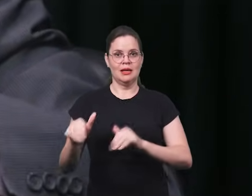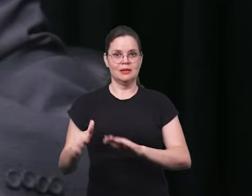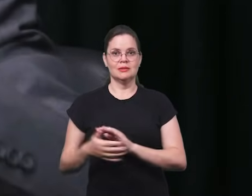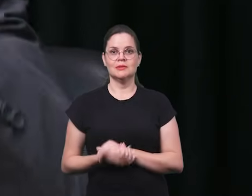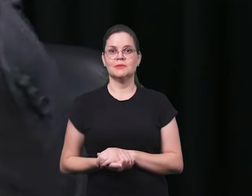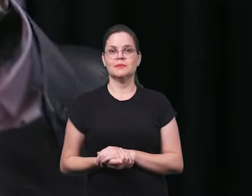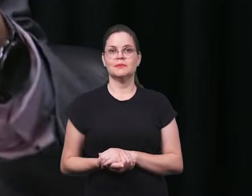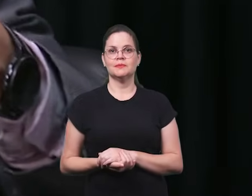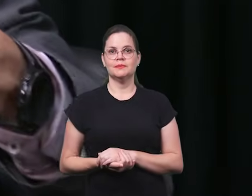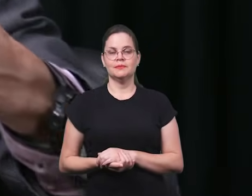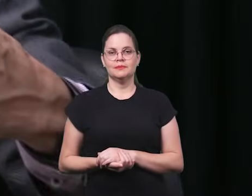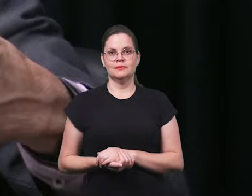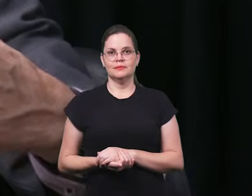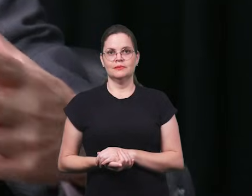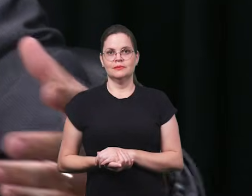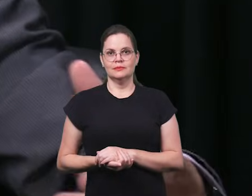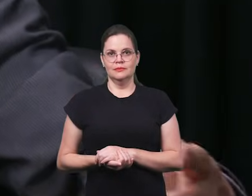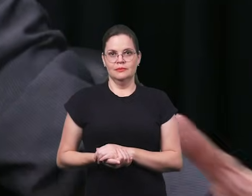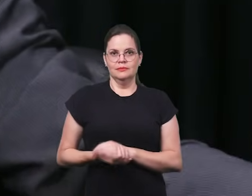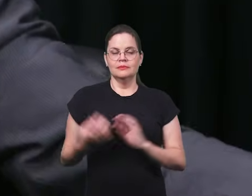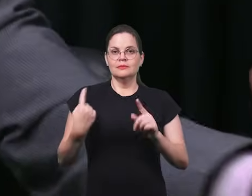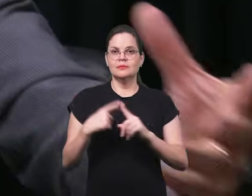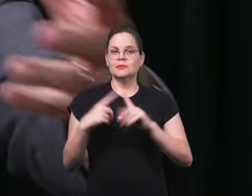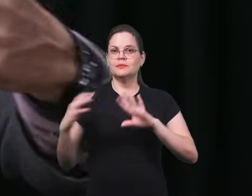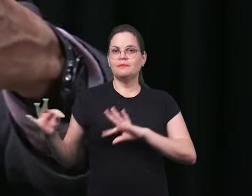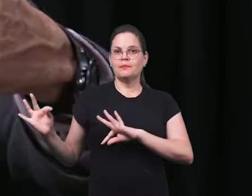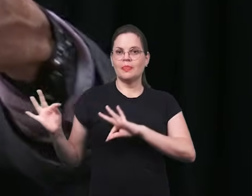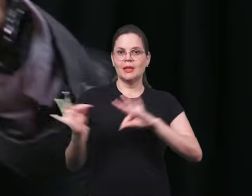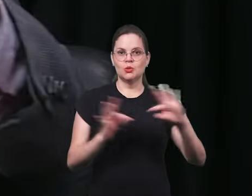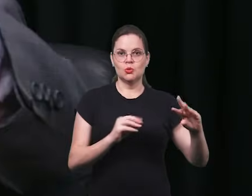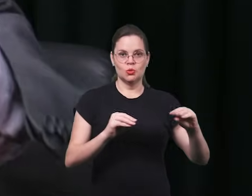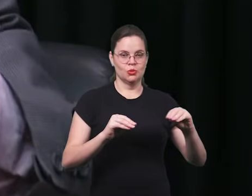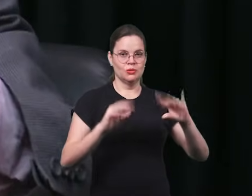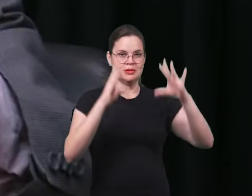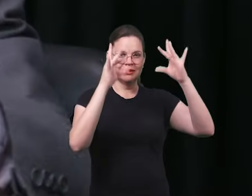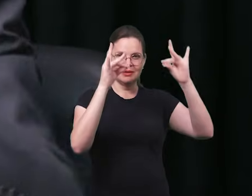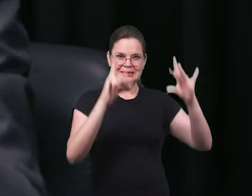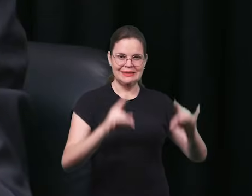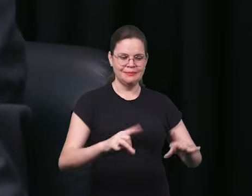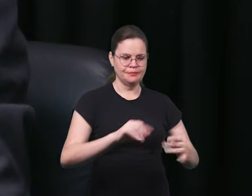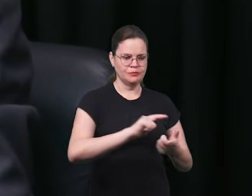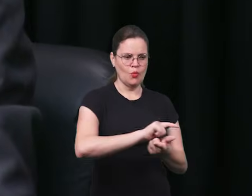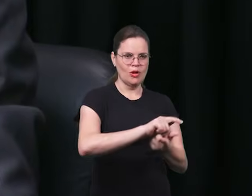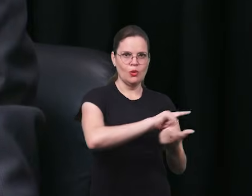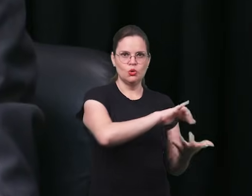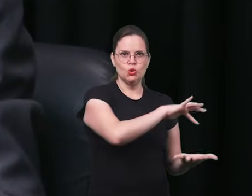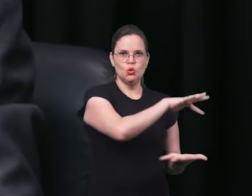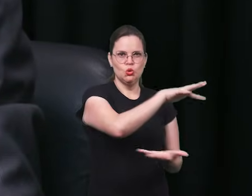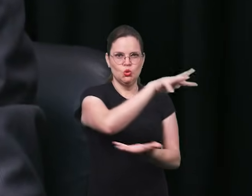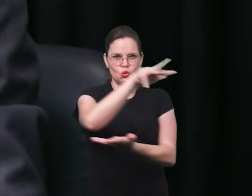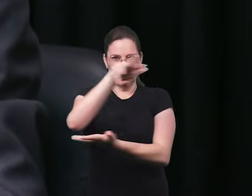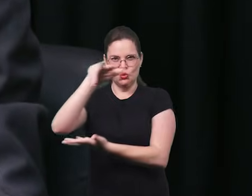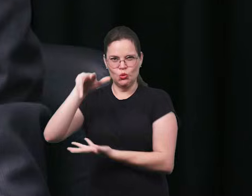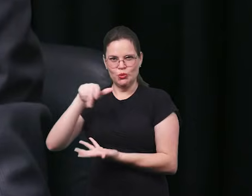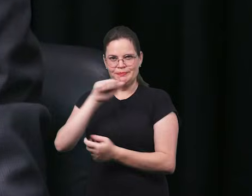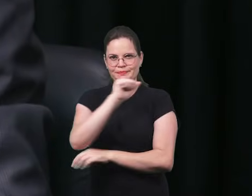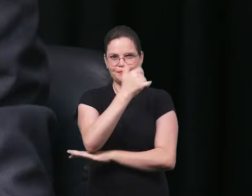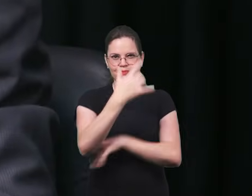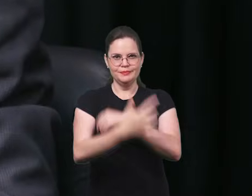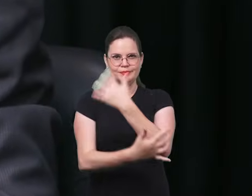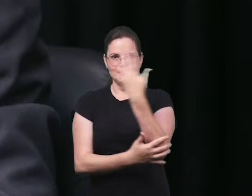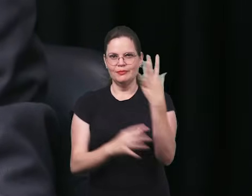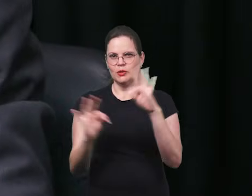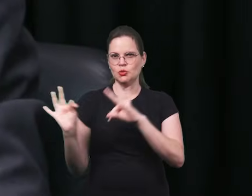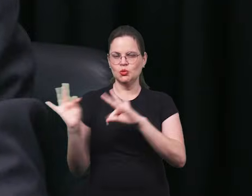a natureza, como todos os elementos que formam o reino da natureza,